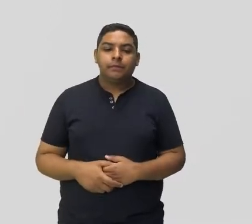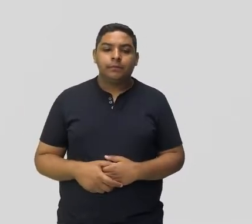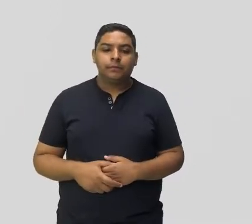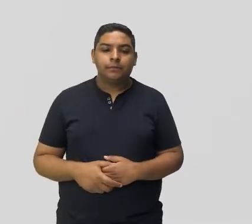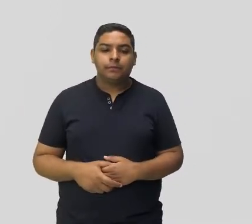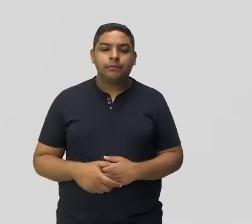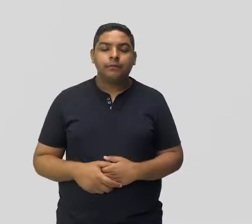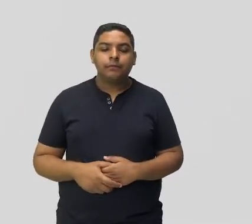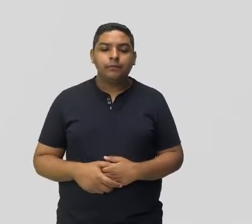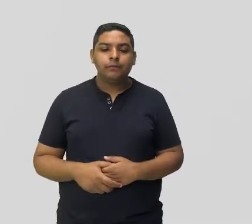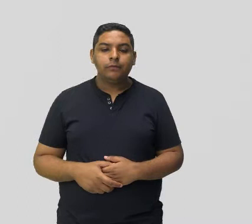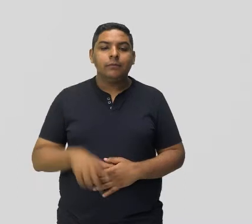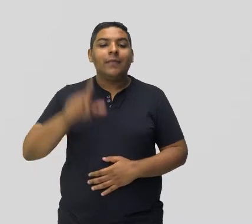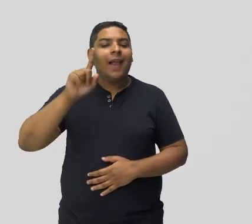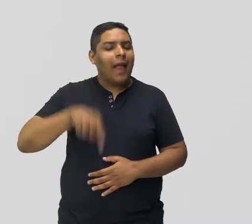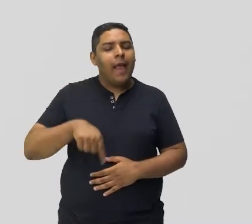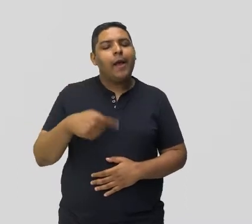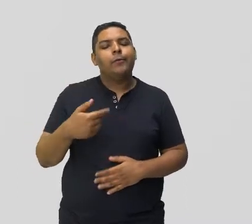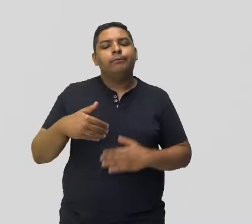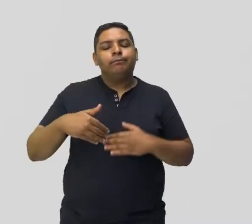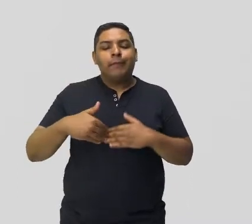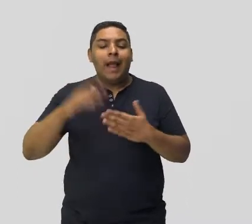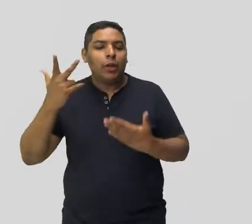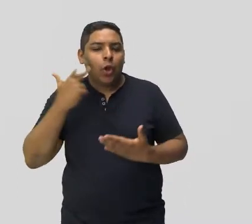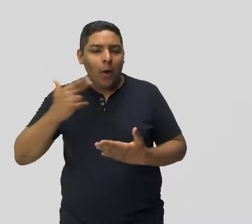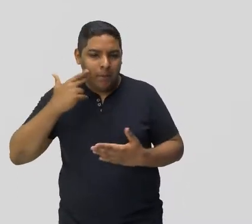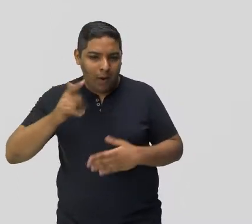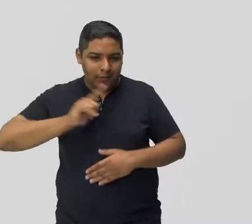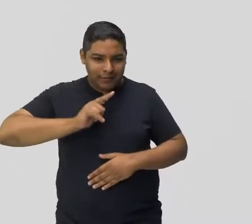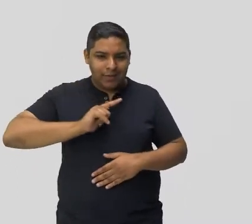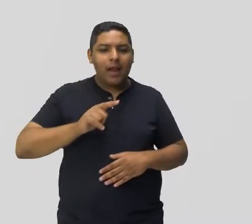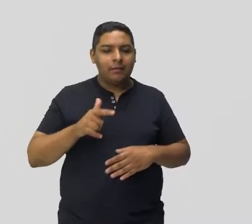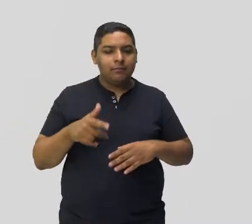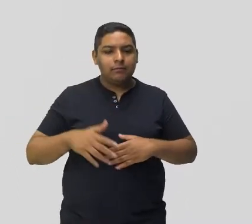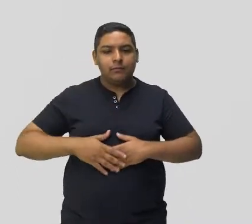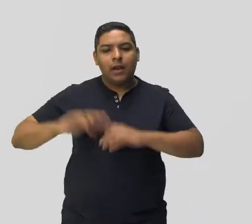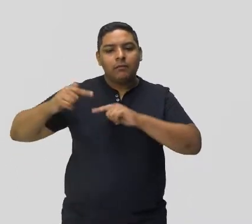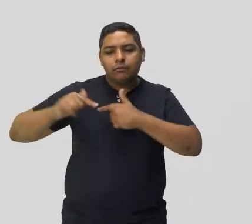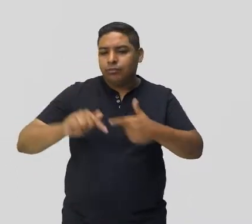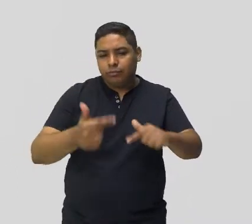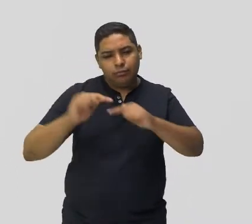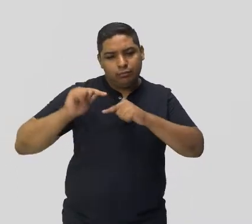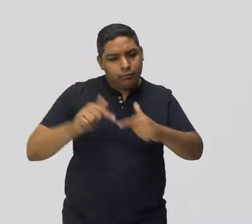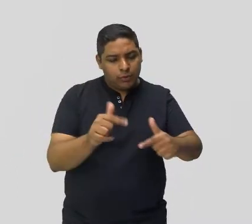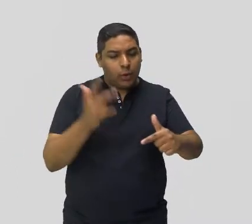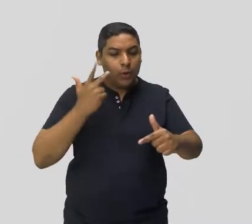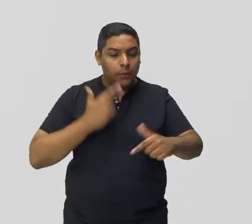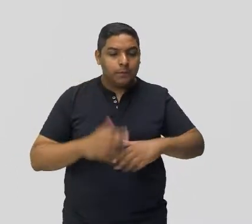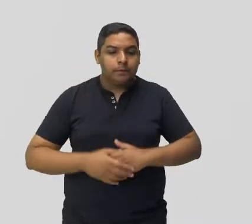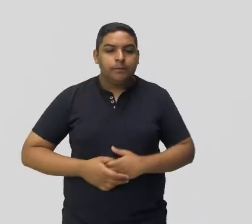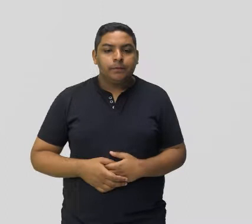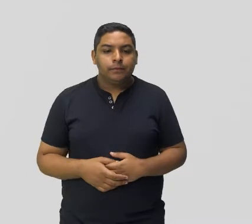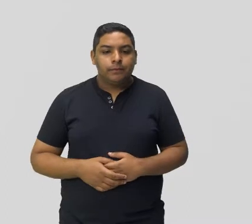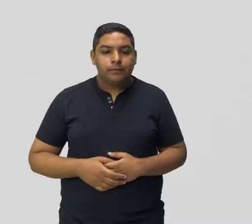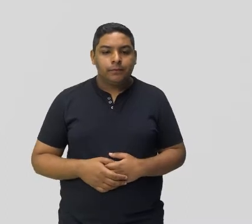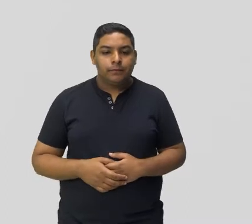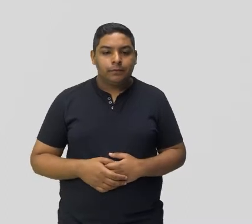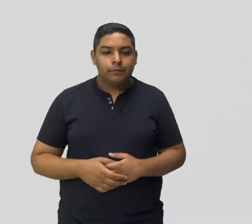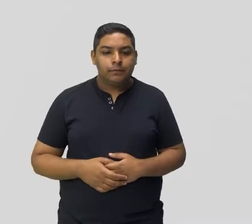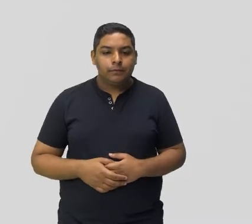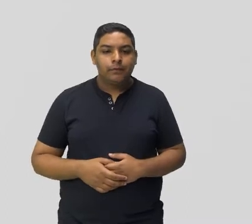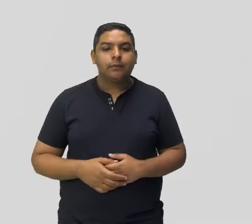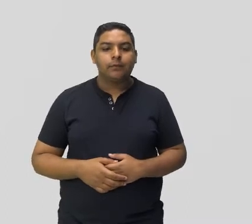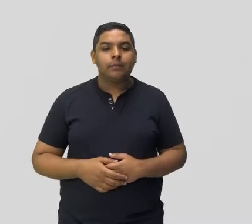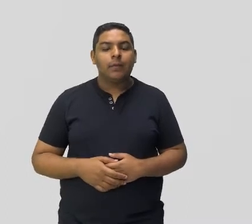o capacitor mais comum que existe, que é o capacitor de placas paralelas, tá certo? Por isso que nós temos aqui, olha, duas retas